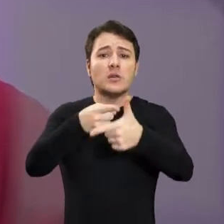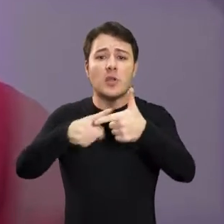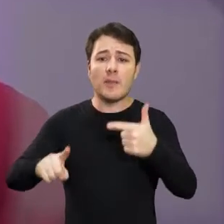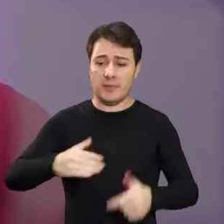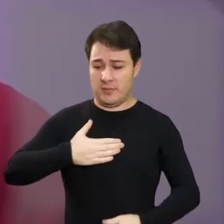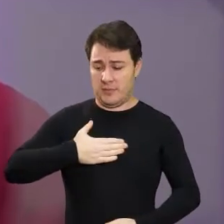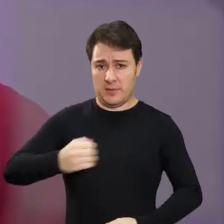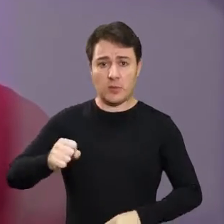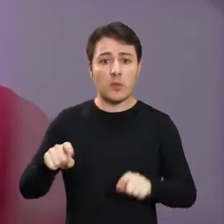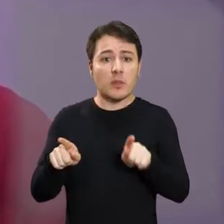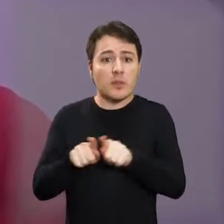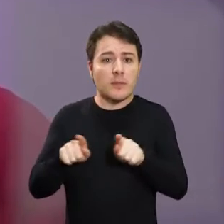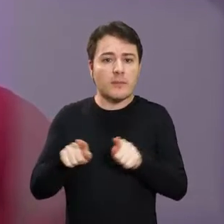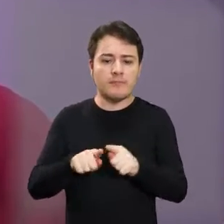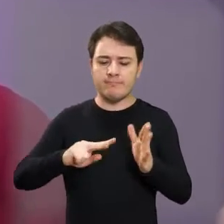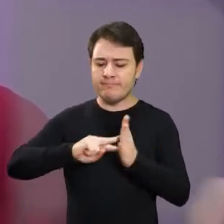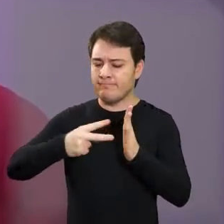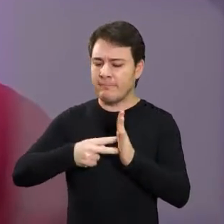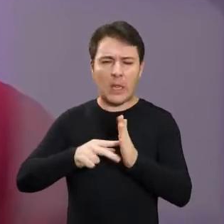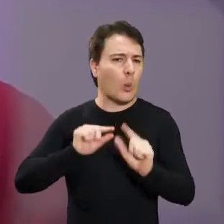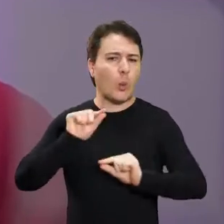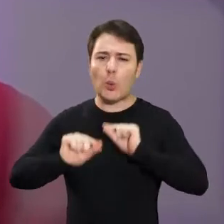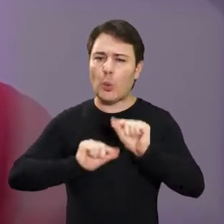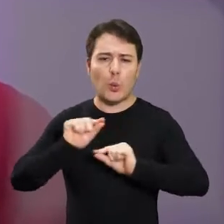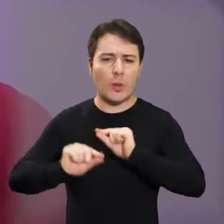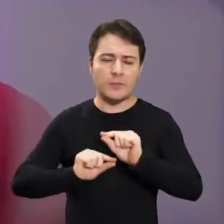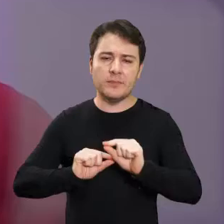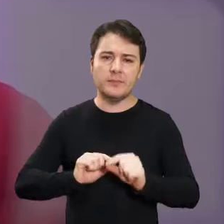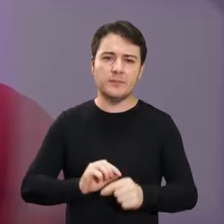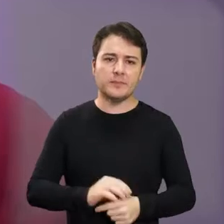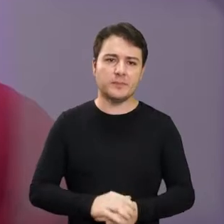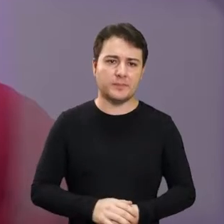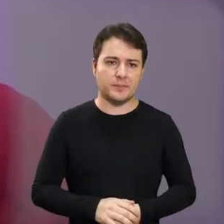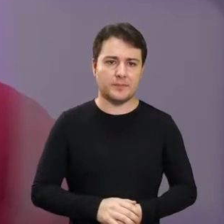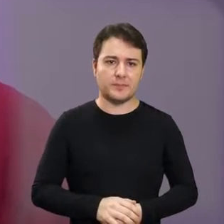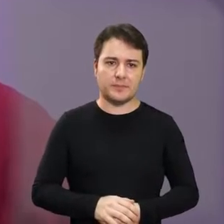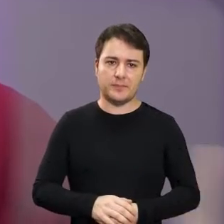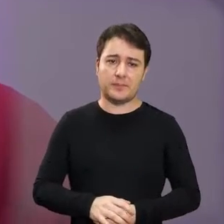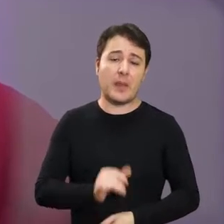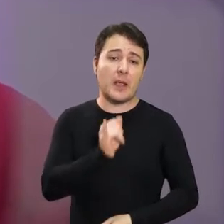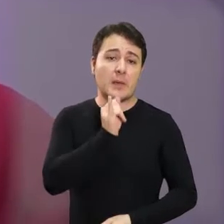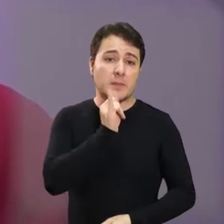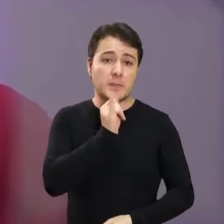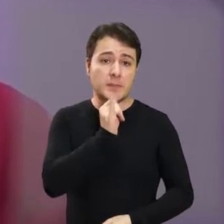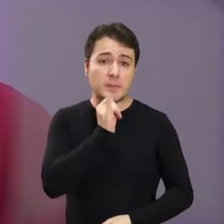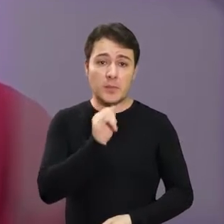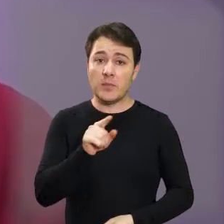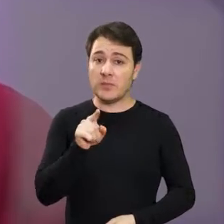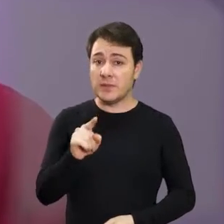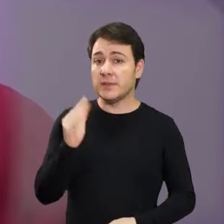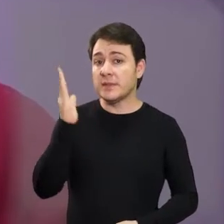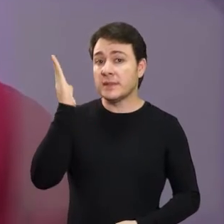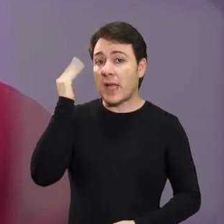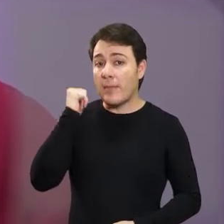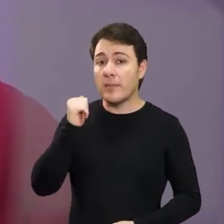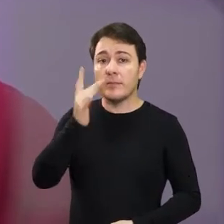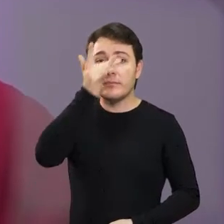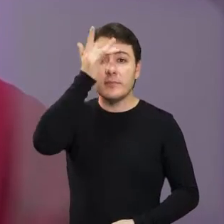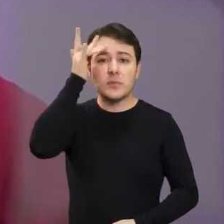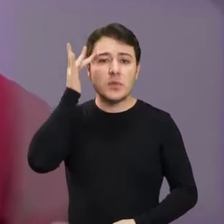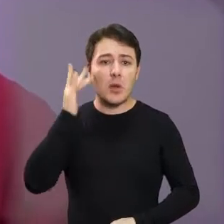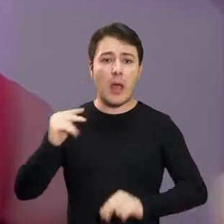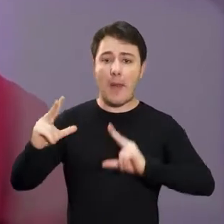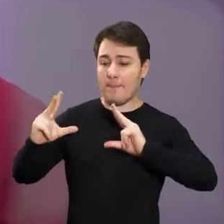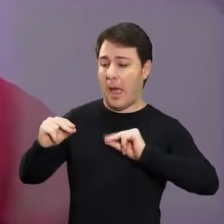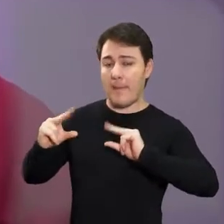que esse gesto dá, né? Desde o gesto em si até as consequências que ele traz, e os significados disso. Por